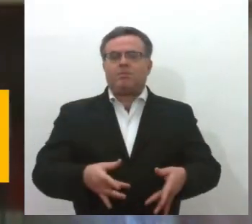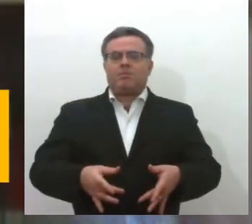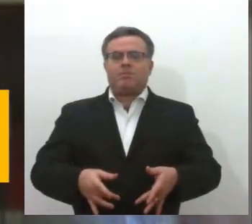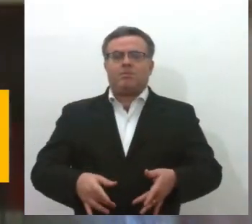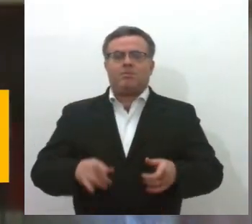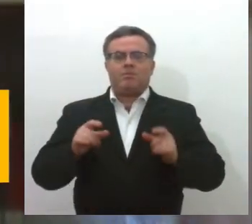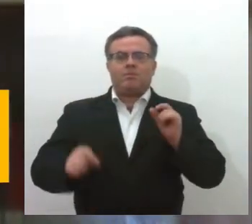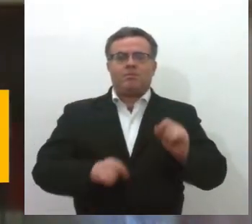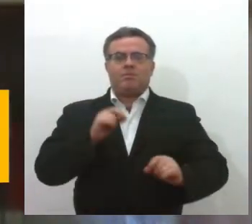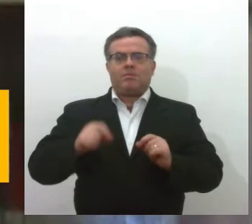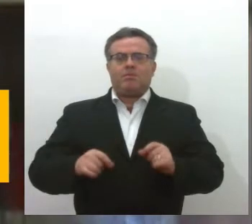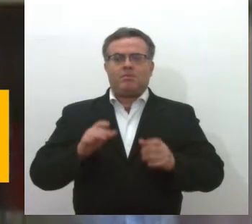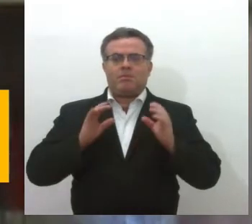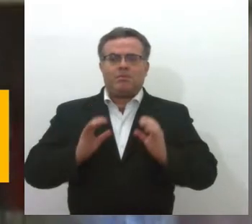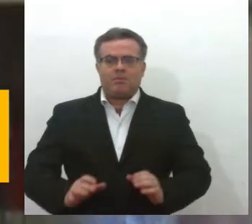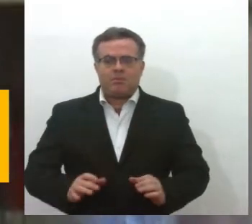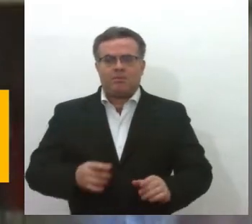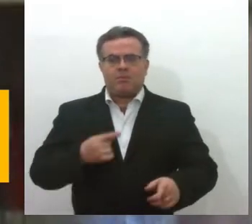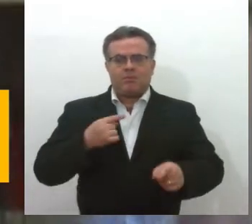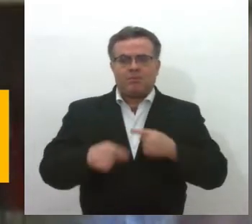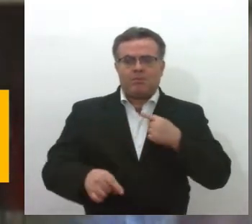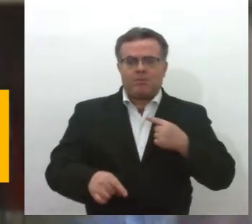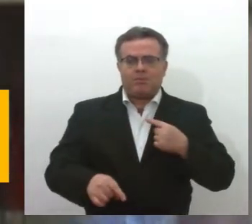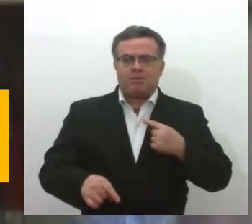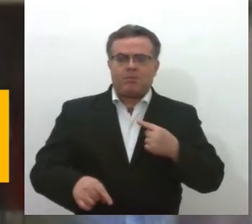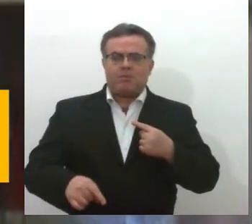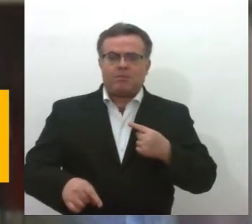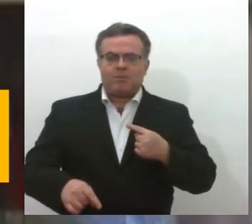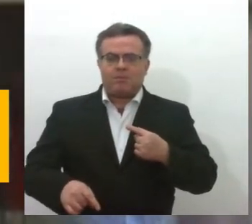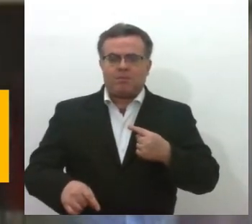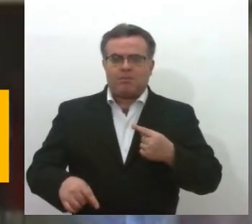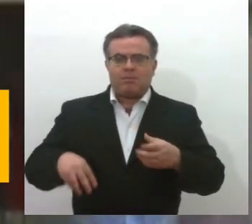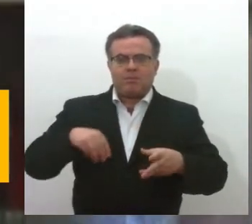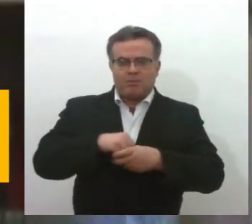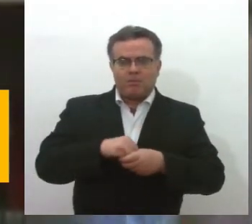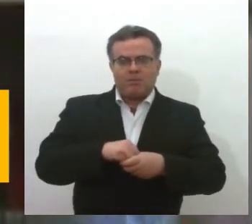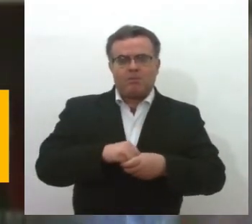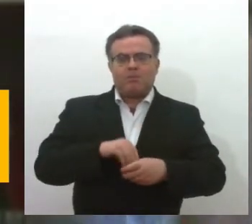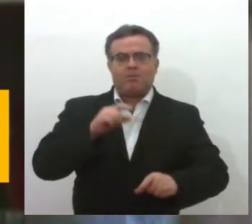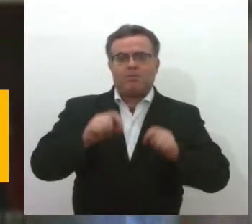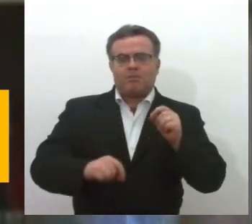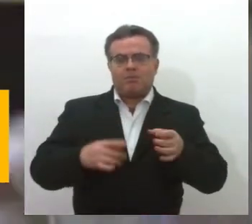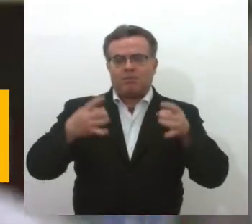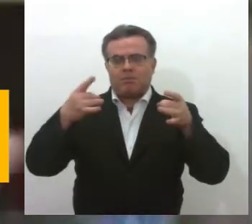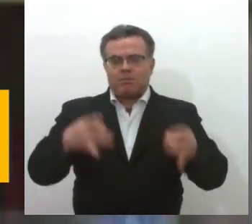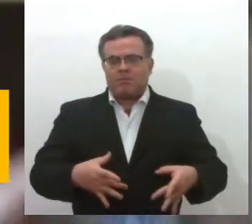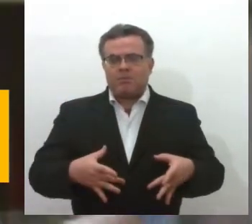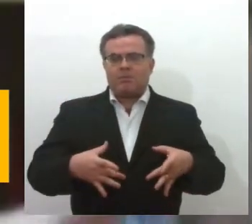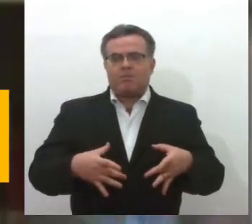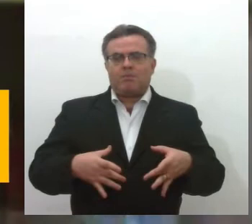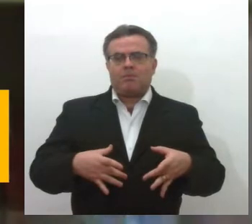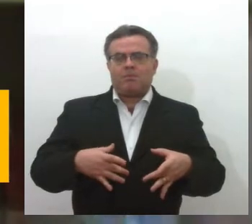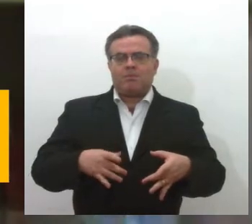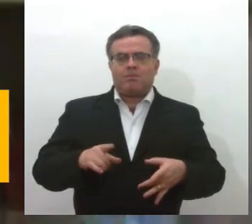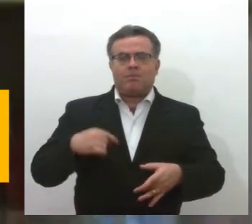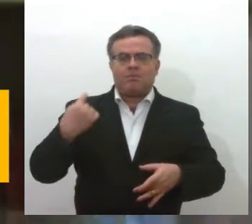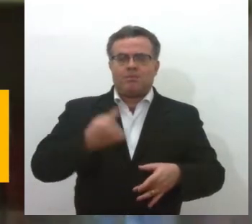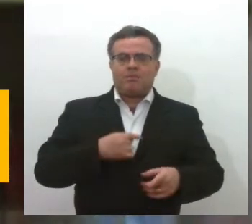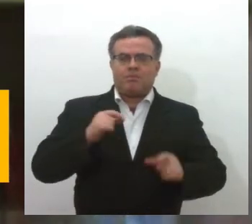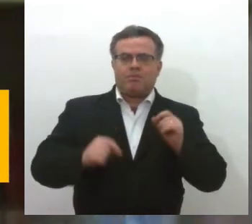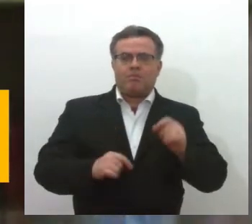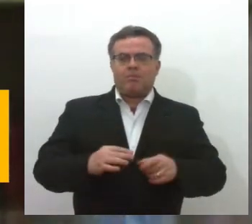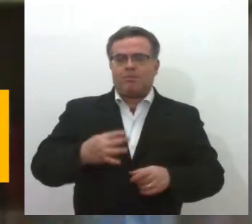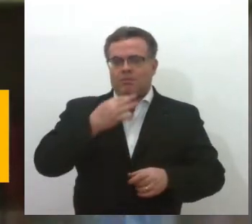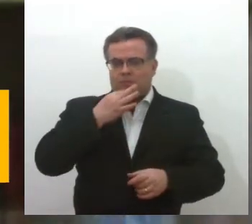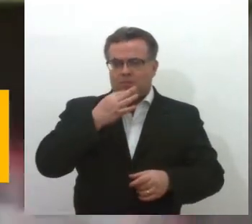uma conduta dissociada dos maus-tratos. Abandono é maus-tratos. Então, nós temos uma tipificação ampla